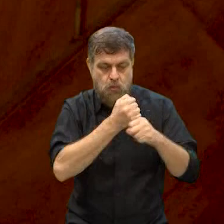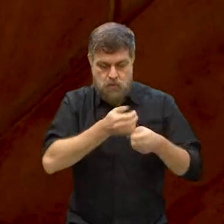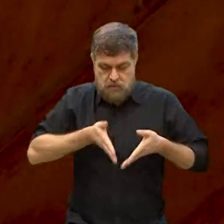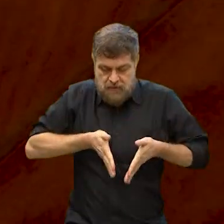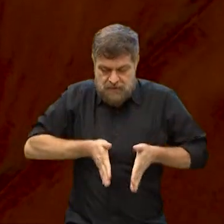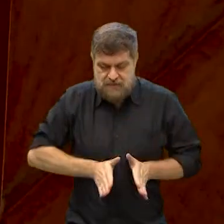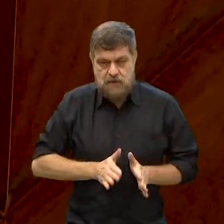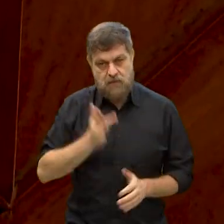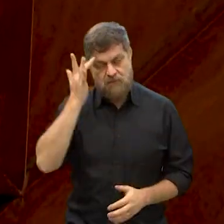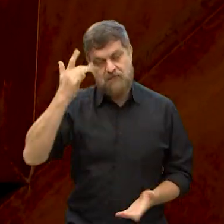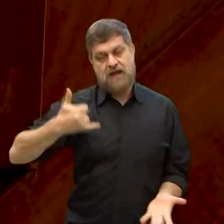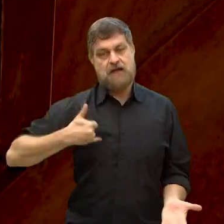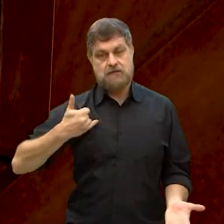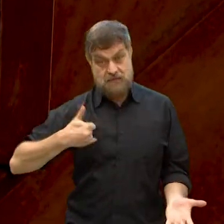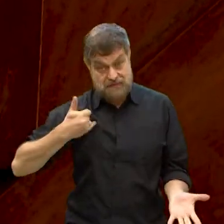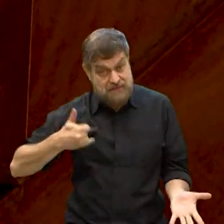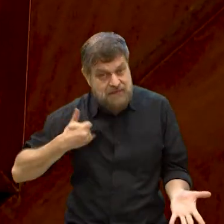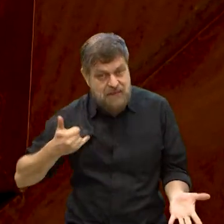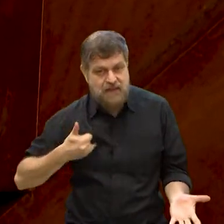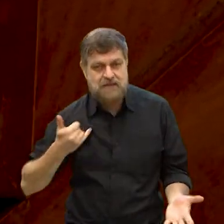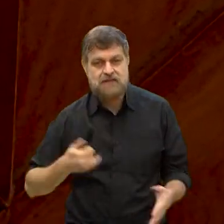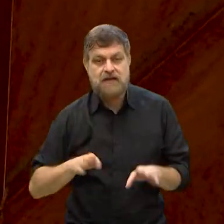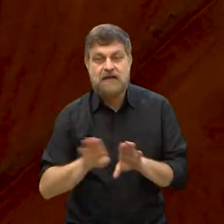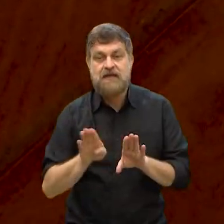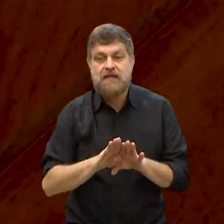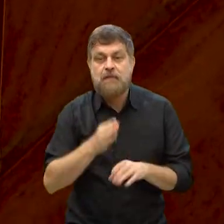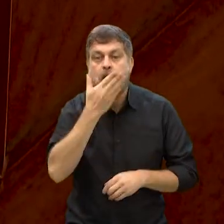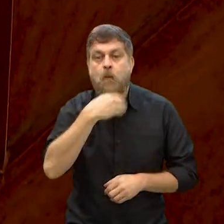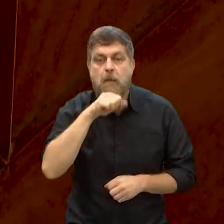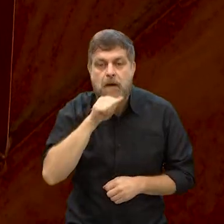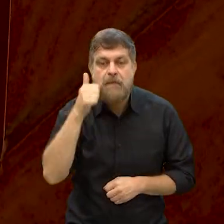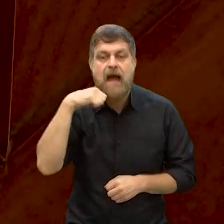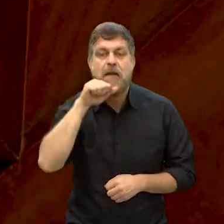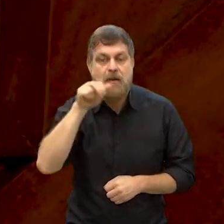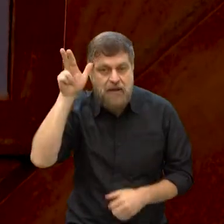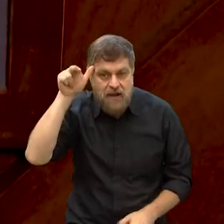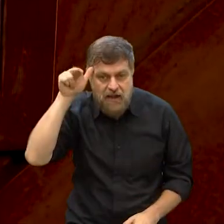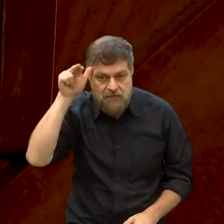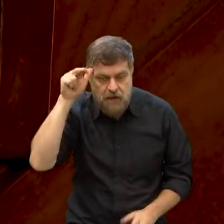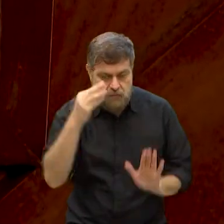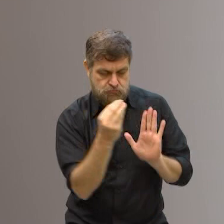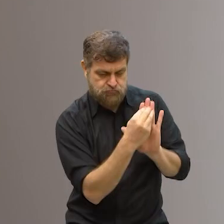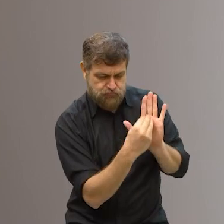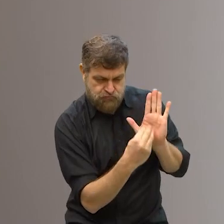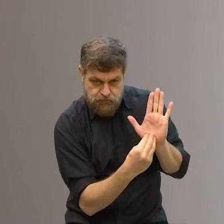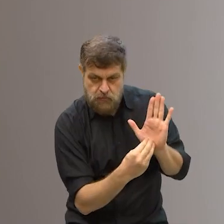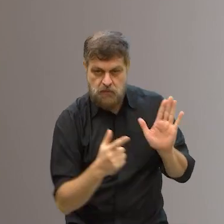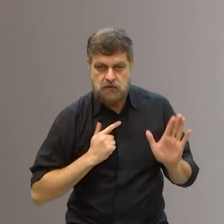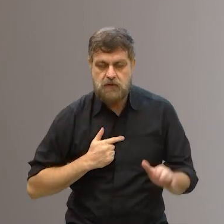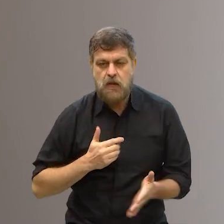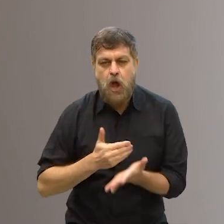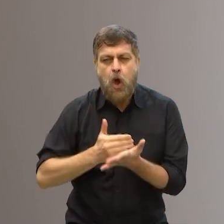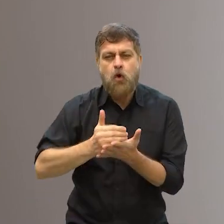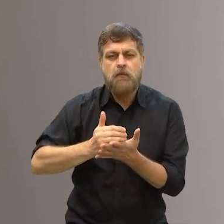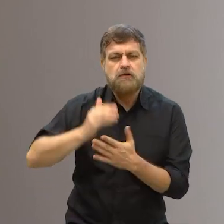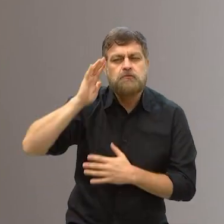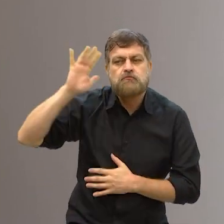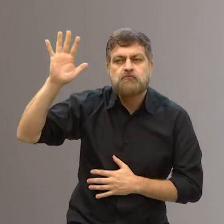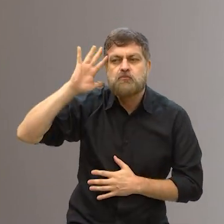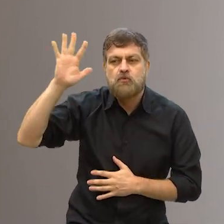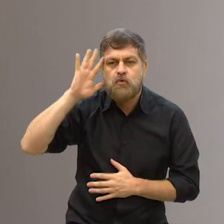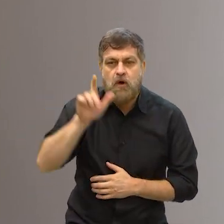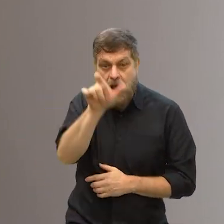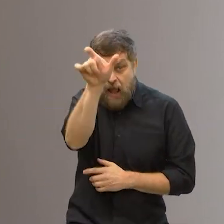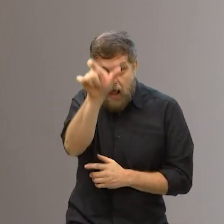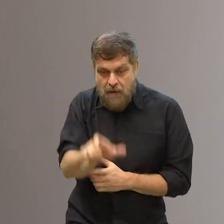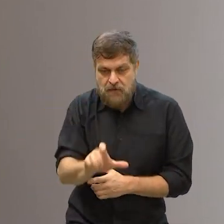que nasceu, o que facilita para saber a idade do animal, e o nome do pai e da mãe. Um sonho que começou com o